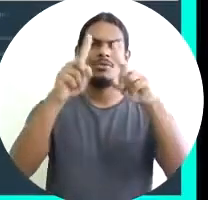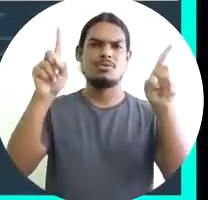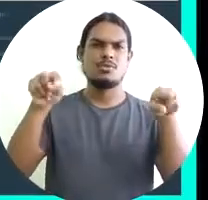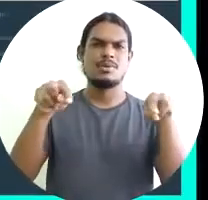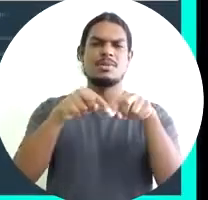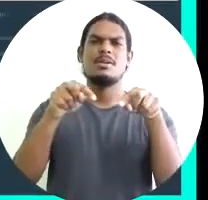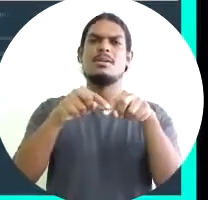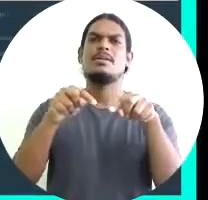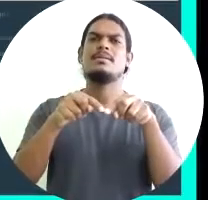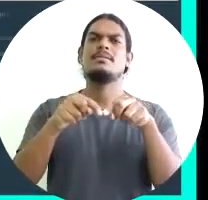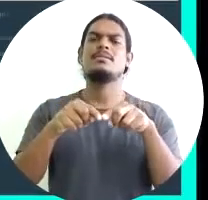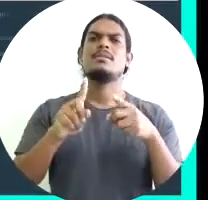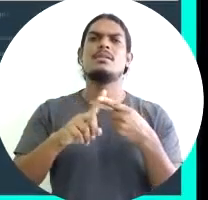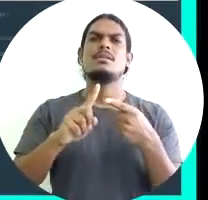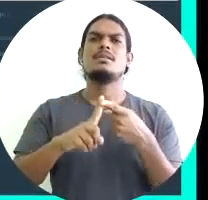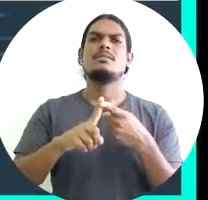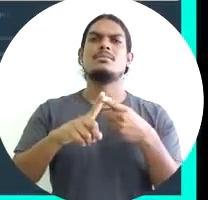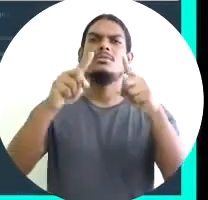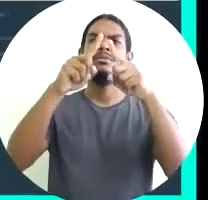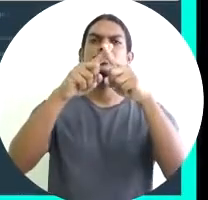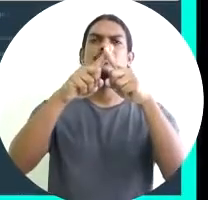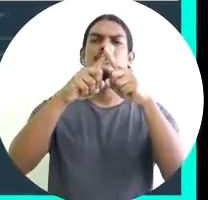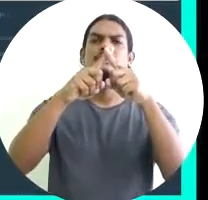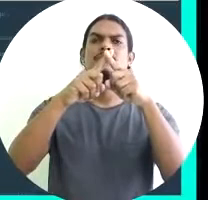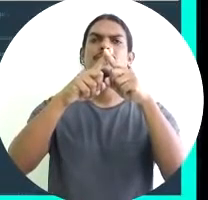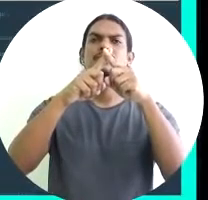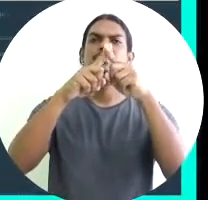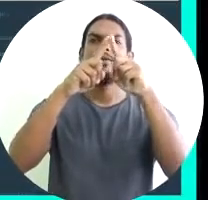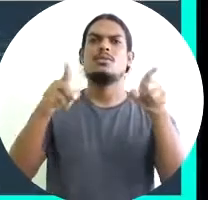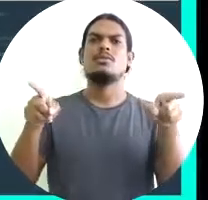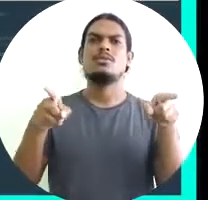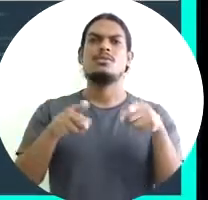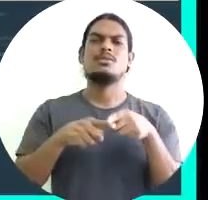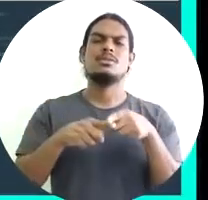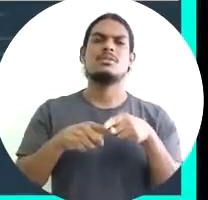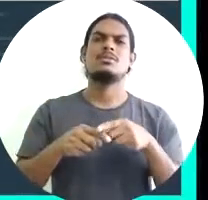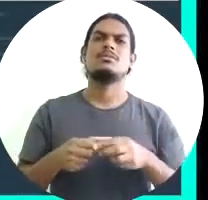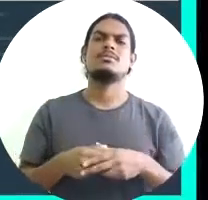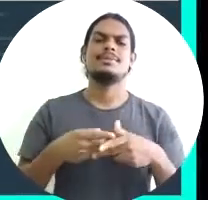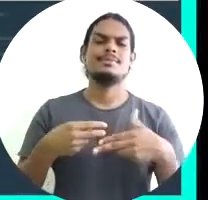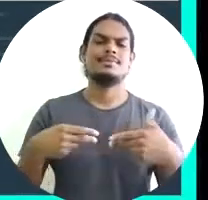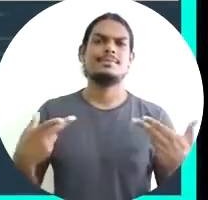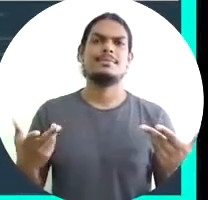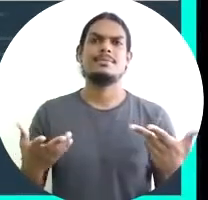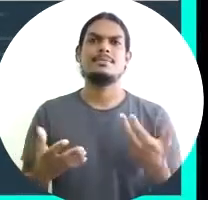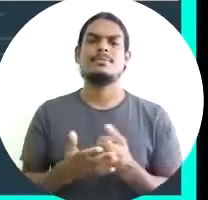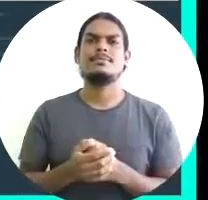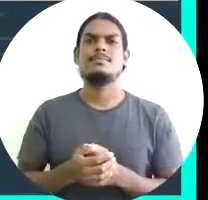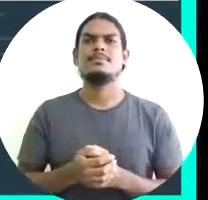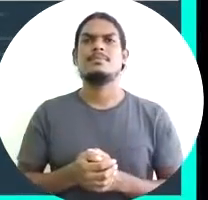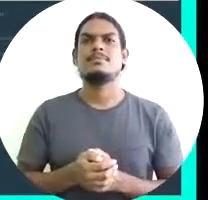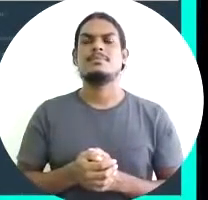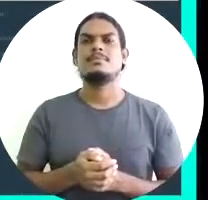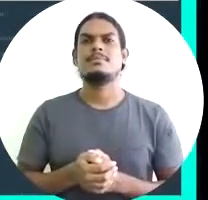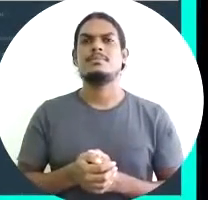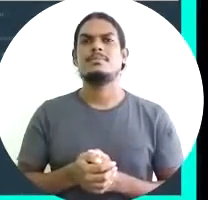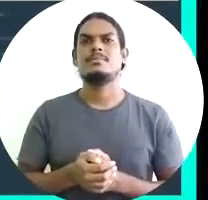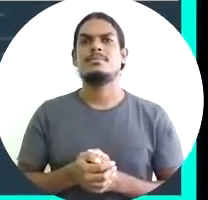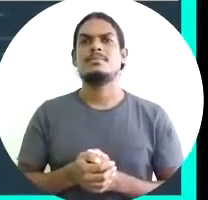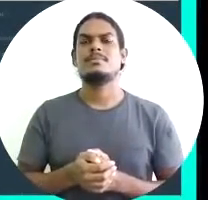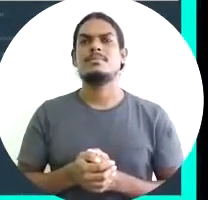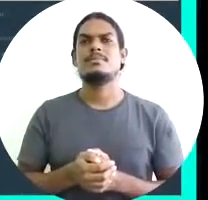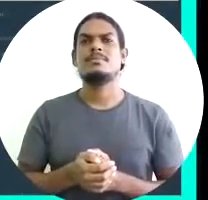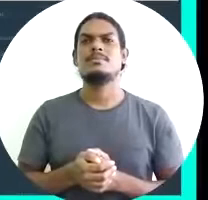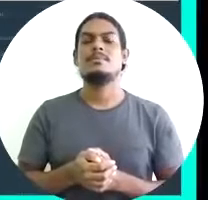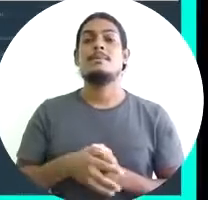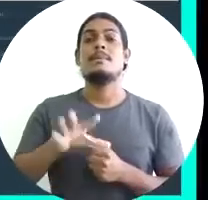pode ser um losango. Então essas propriedades elas também existem, elas podem ser definidas pelo CSS. E